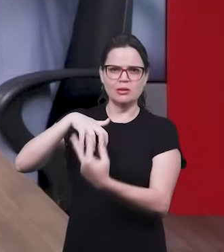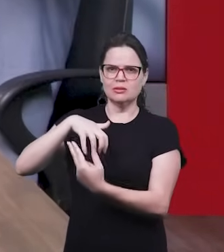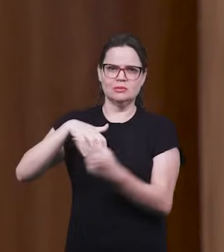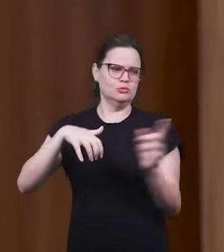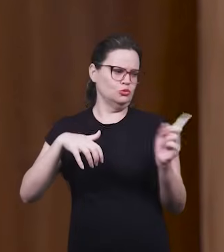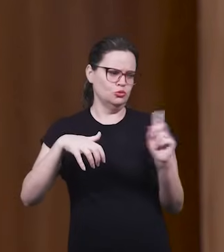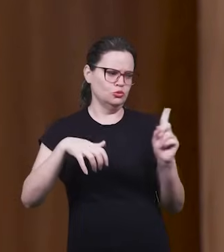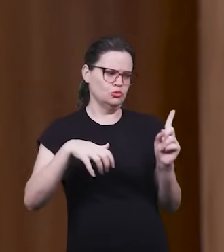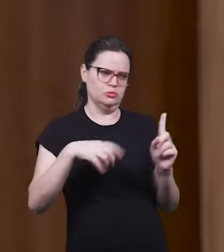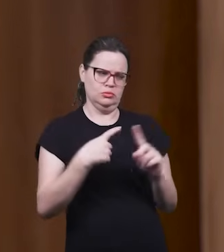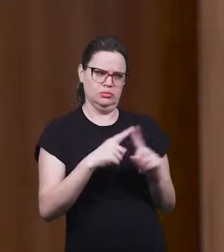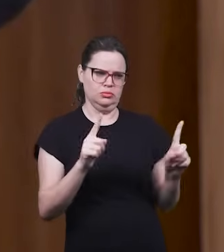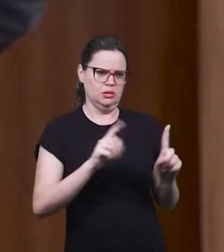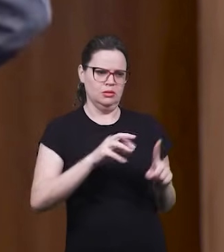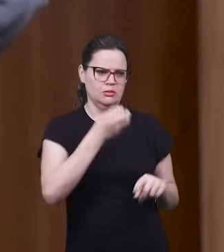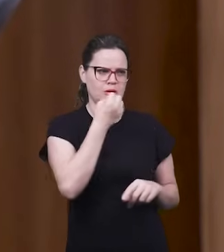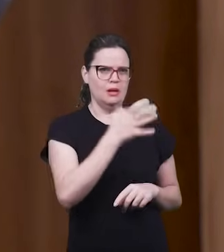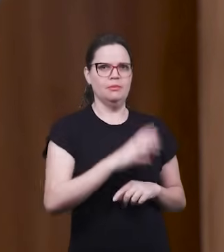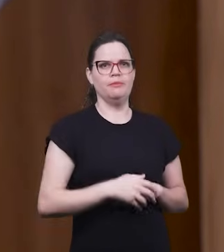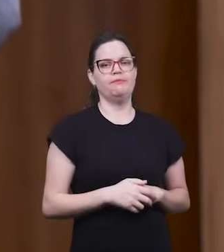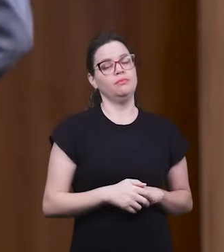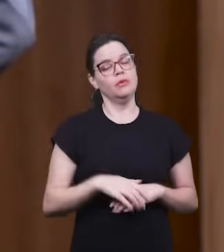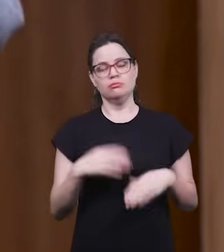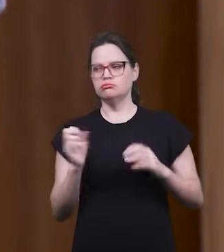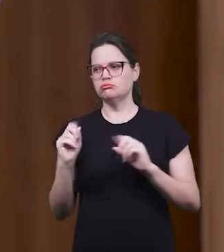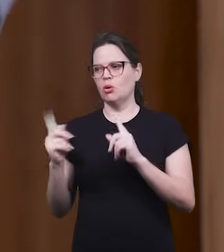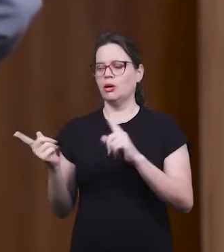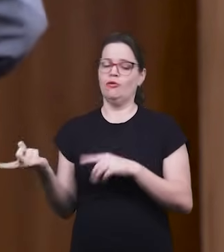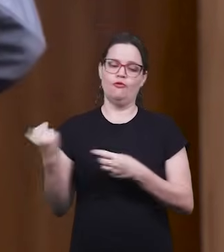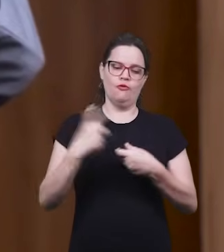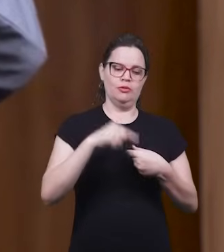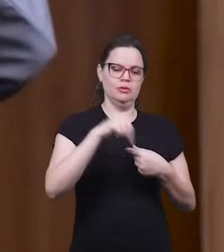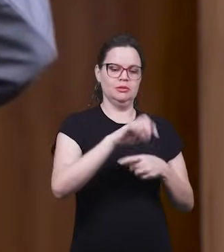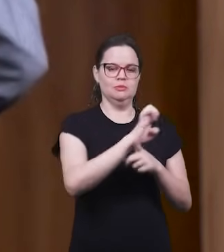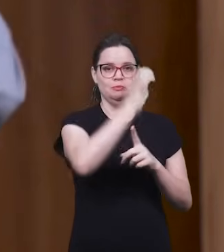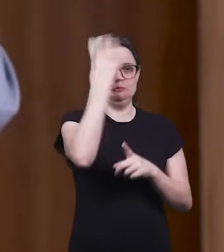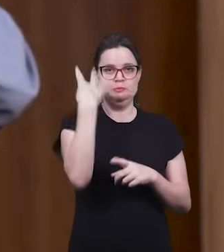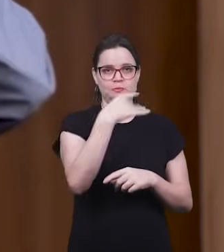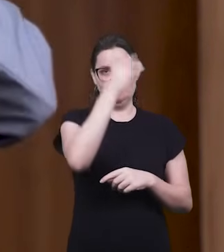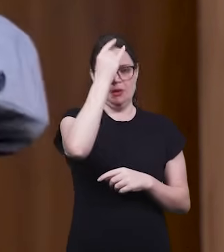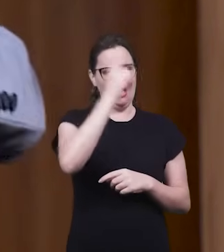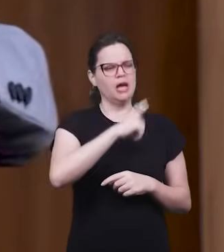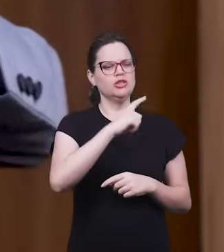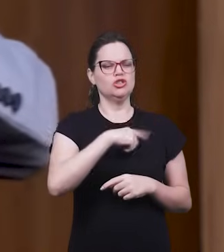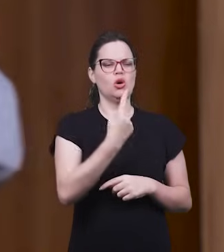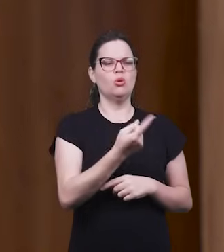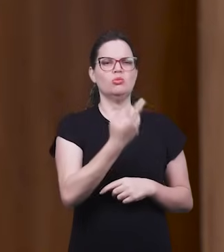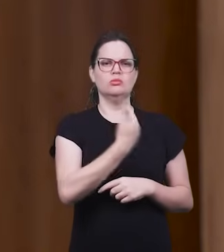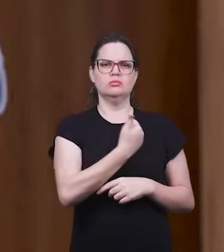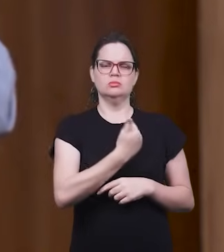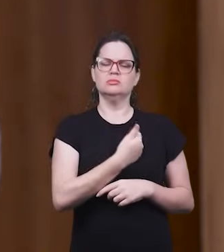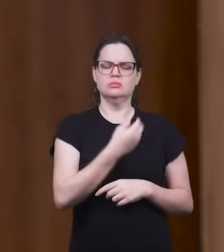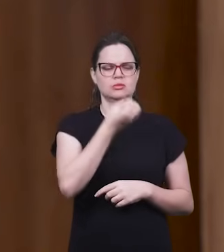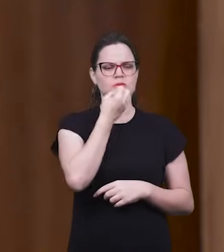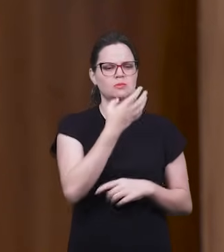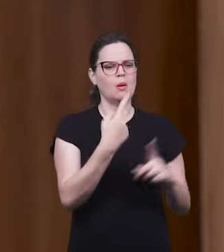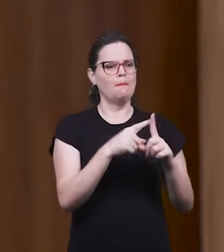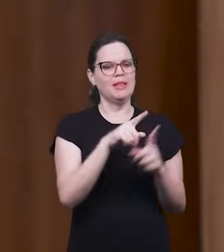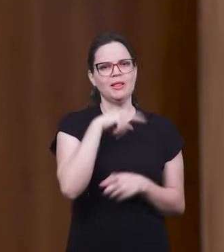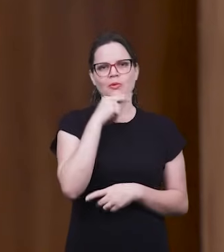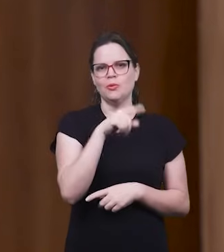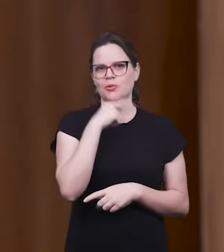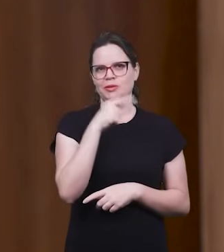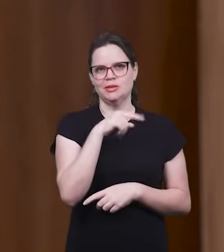estava fazendo, montava, desmontava o negócio. Ele até um rapaz brilhante, assim, mas não